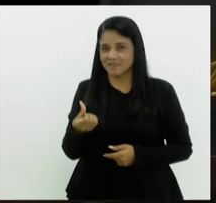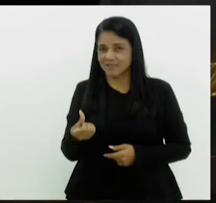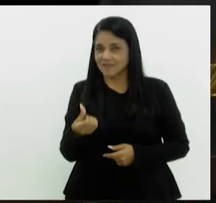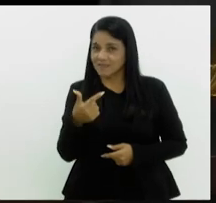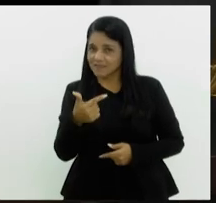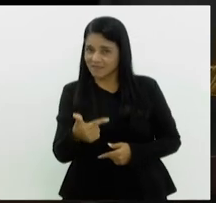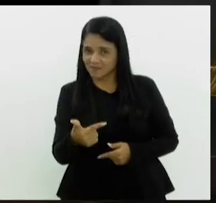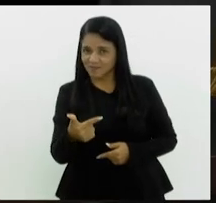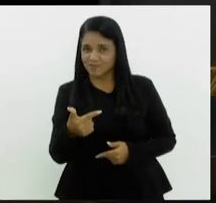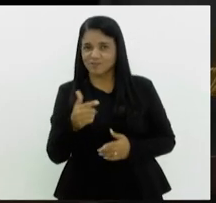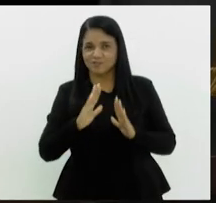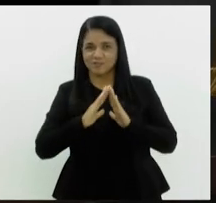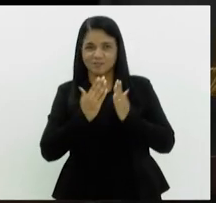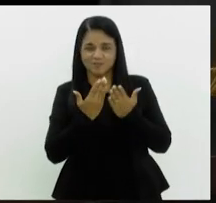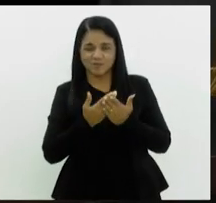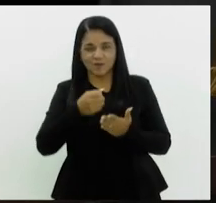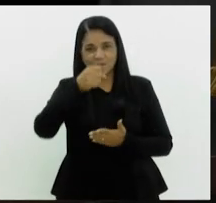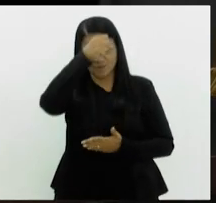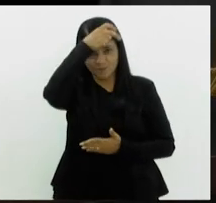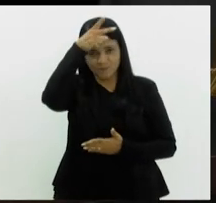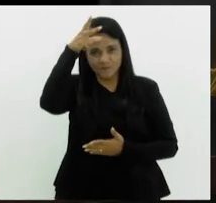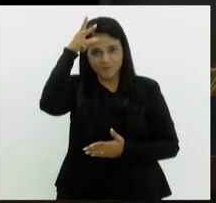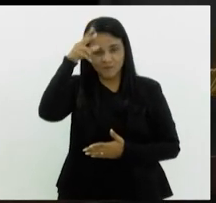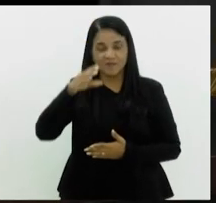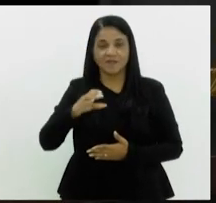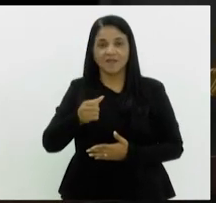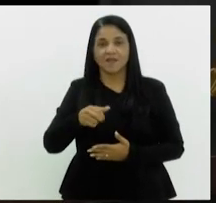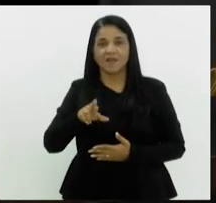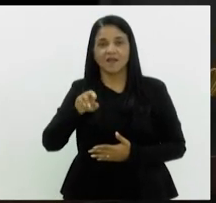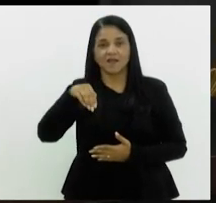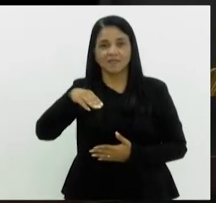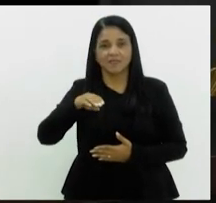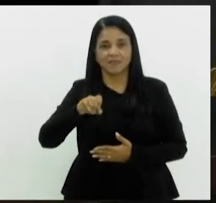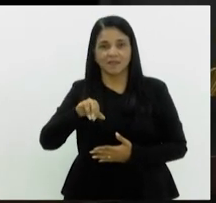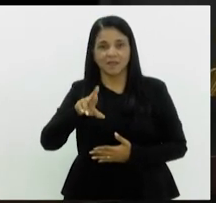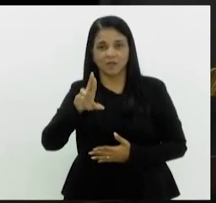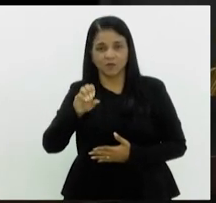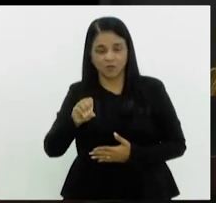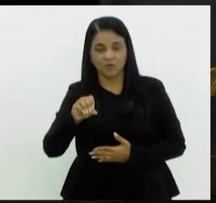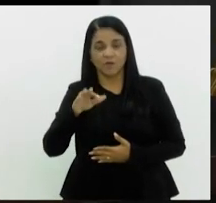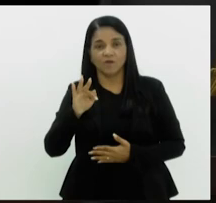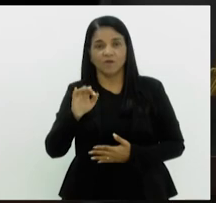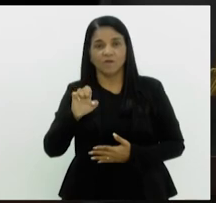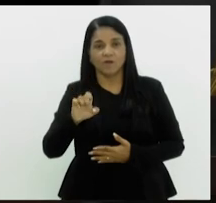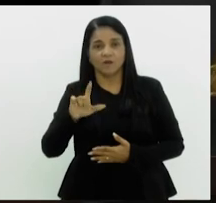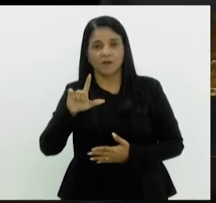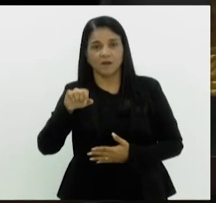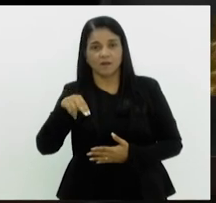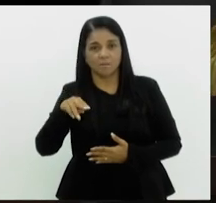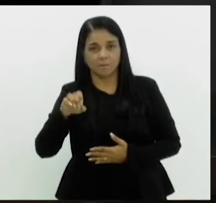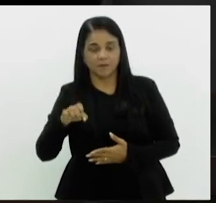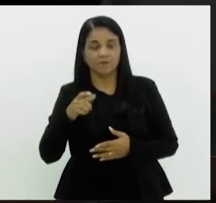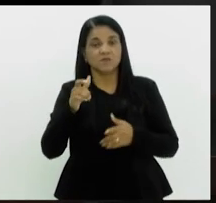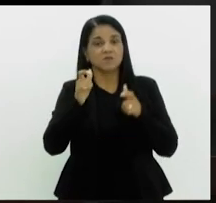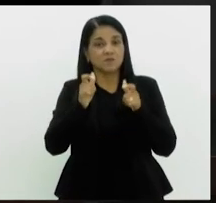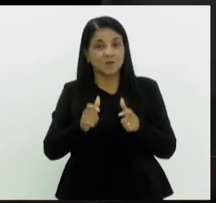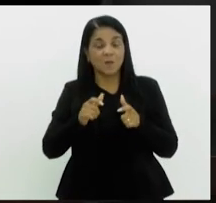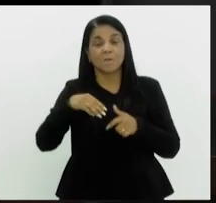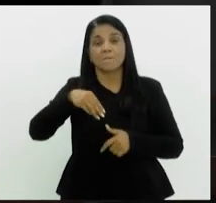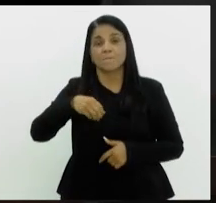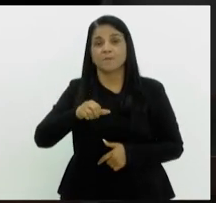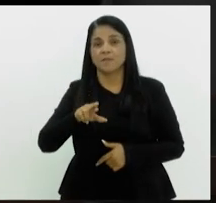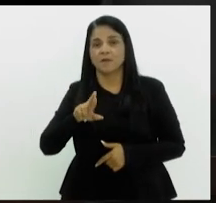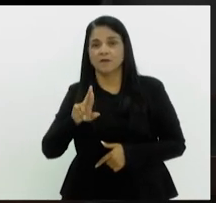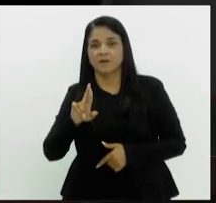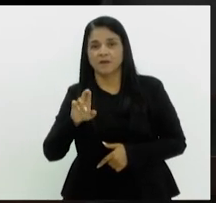1962, na Escola Municipal Carneiro Felipe Marechal Hermes. Foi aí que nossos caminhos se cruzaram e